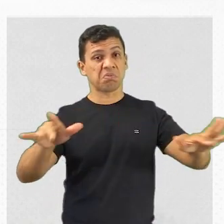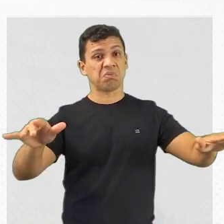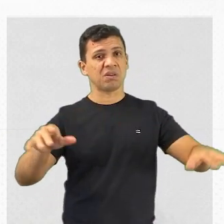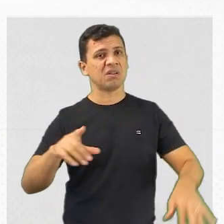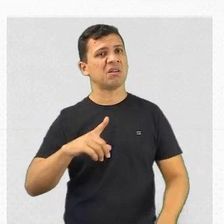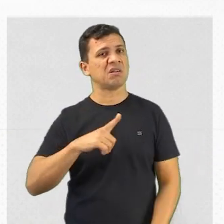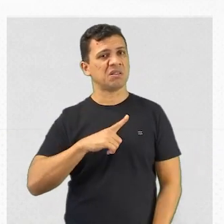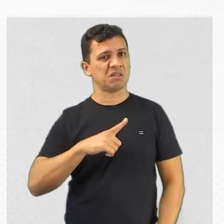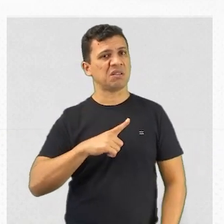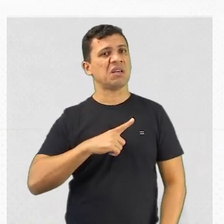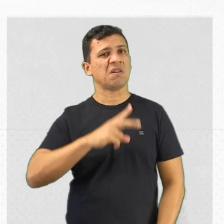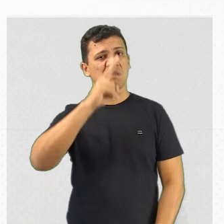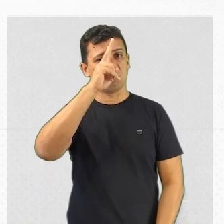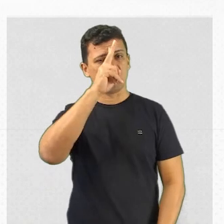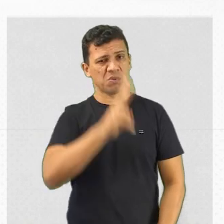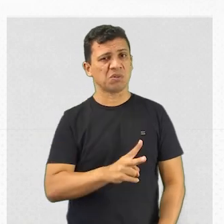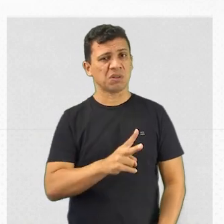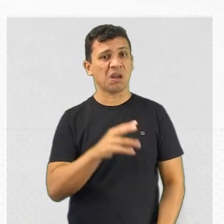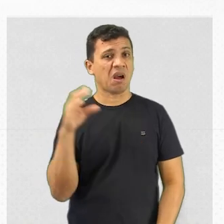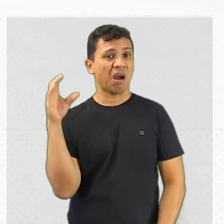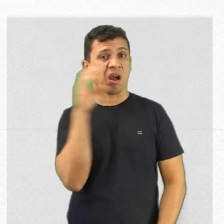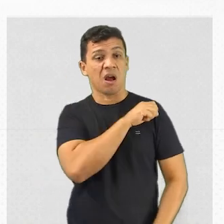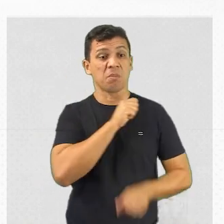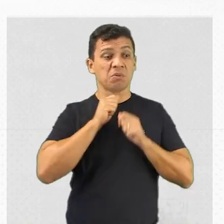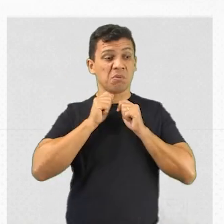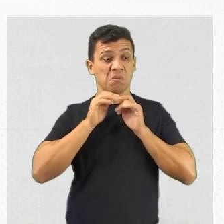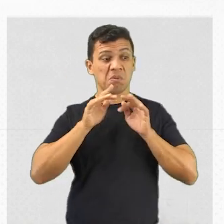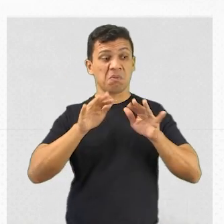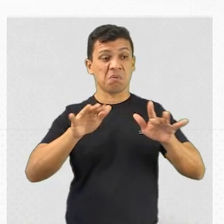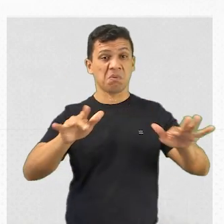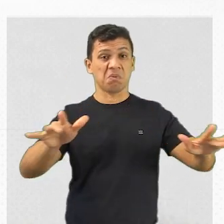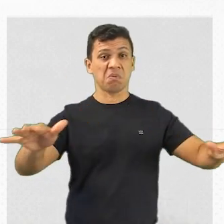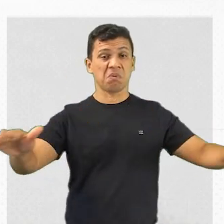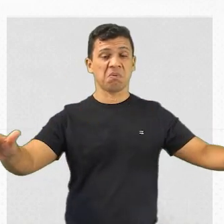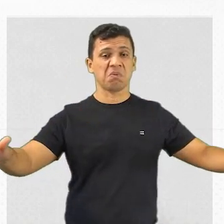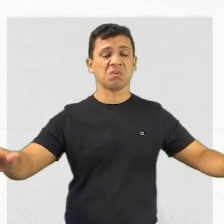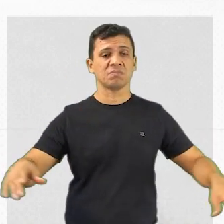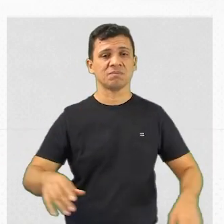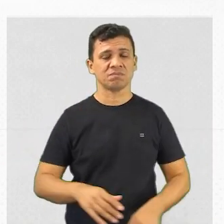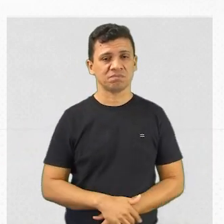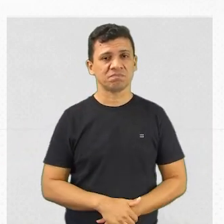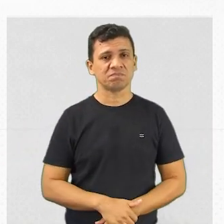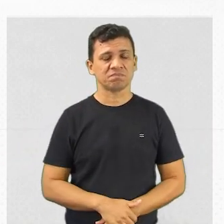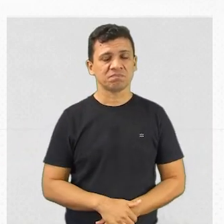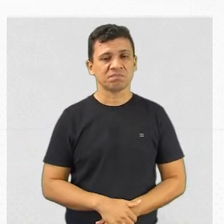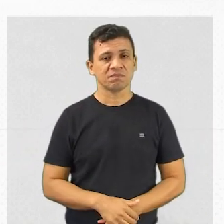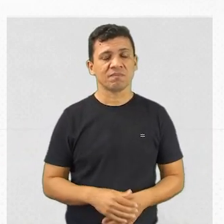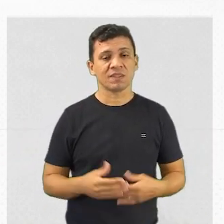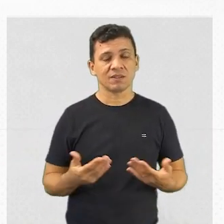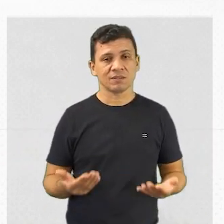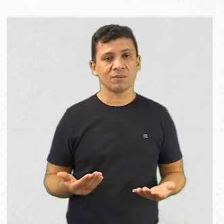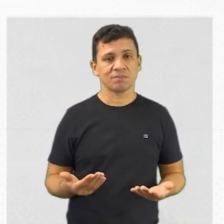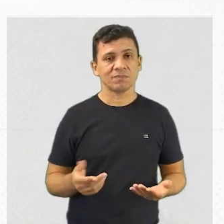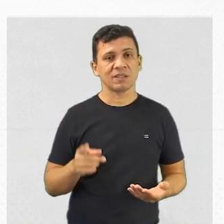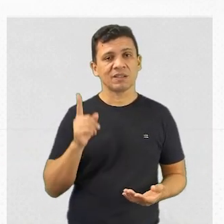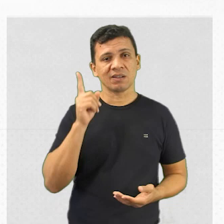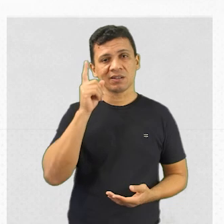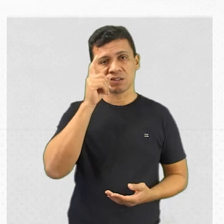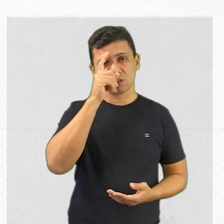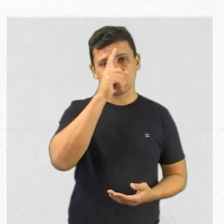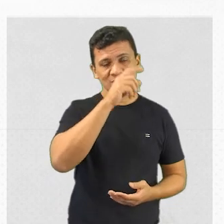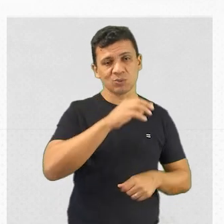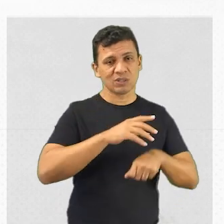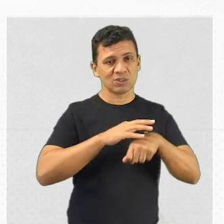esse poder de ser transmitido muito rápido, né? A transmissibilidade dele é muito alta. Então, essa era a dificuldade